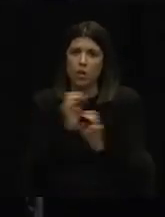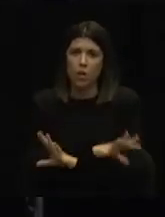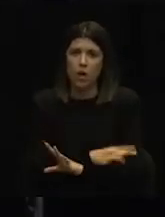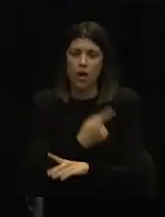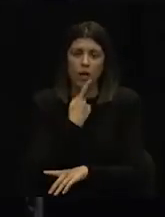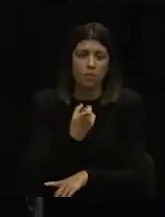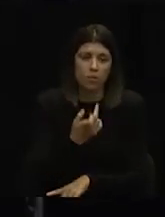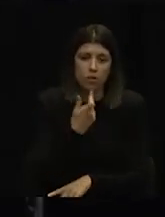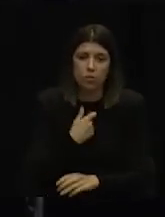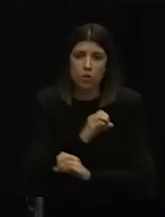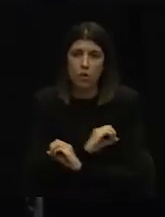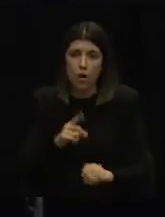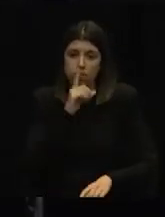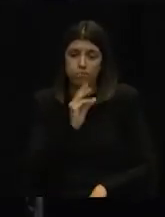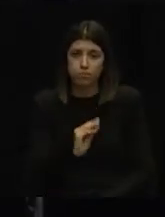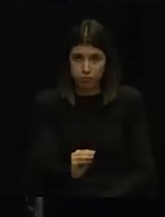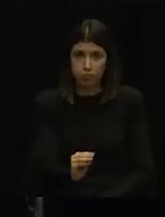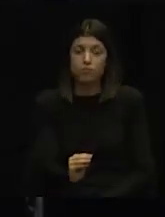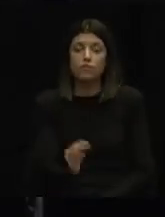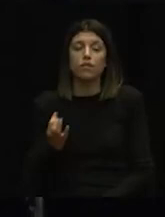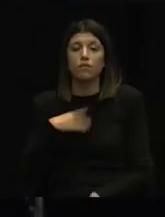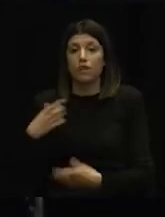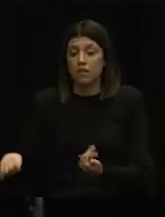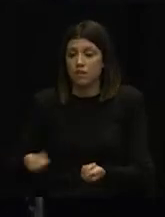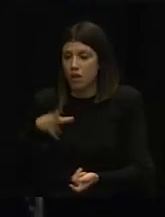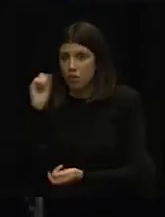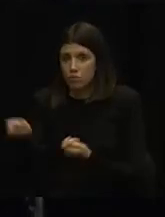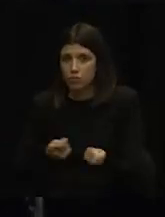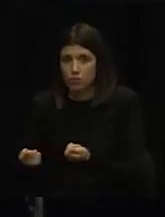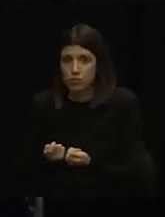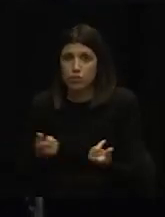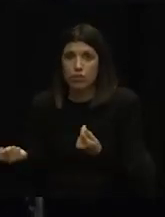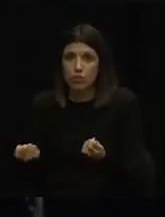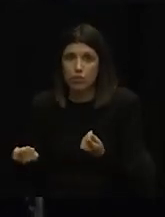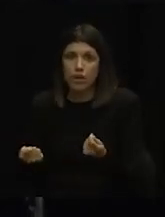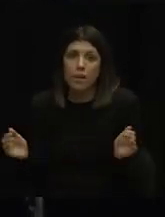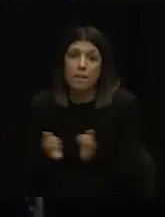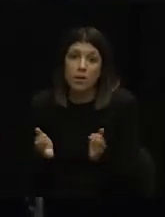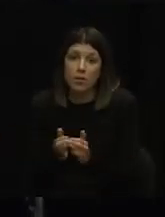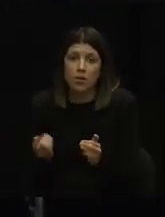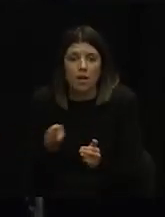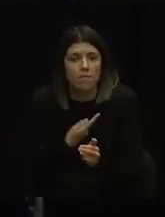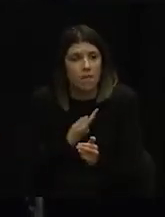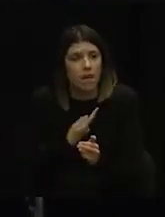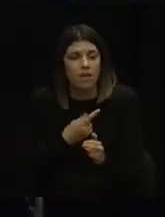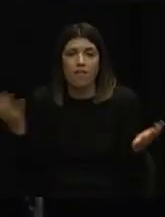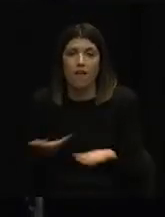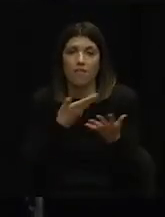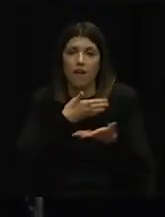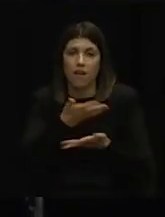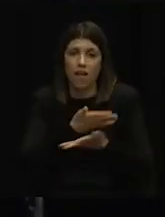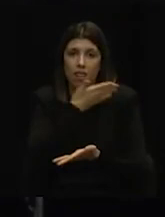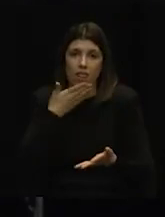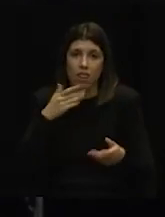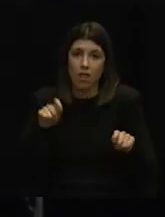sem resposta por constrangimentos de tempo e um executivo que governa a cidade em minoria tem obrigação de promover e garantir o diálogo efetivo